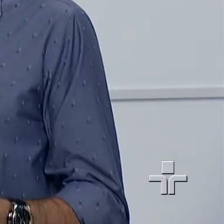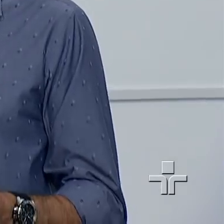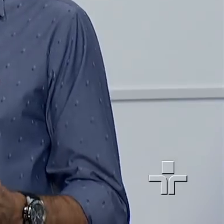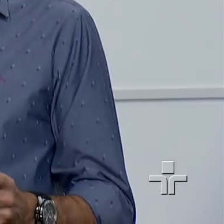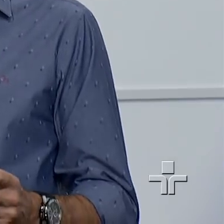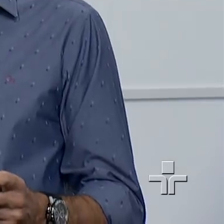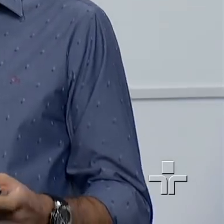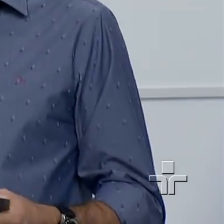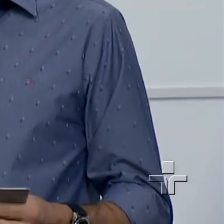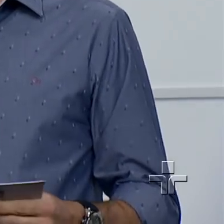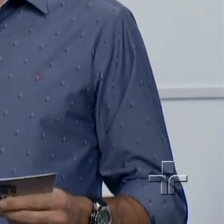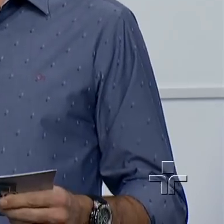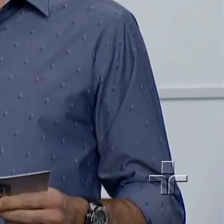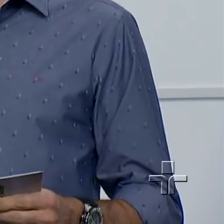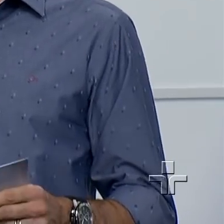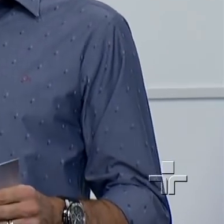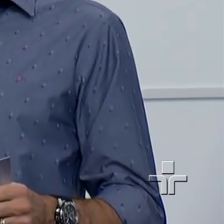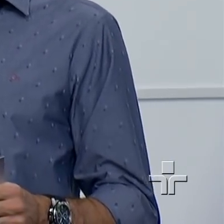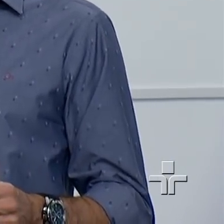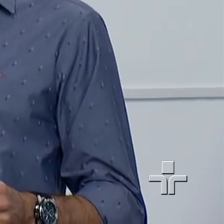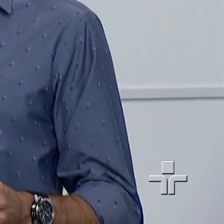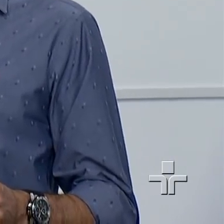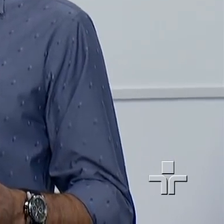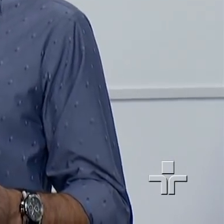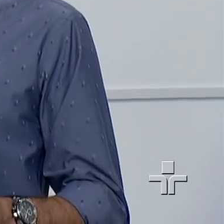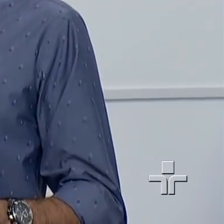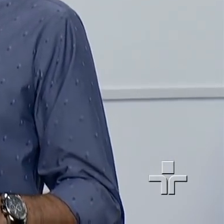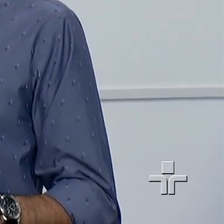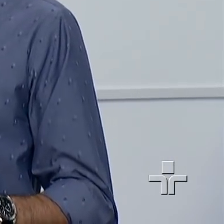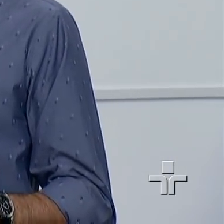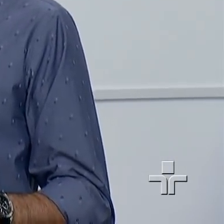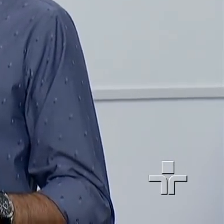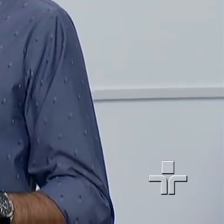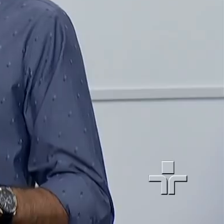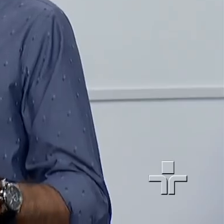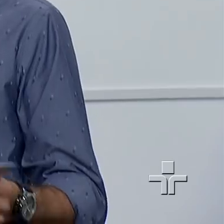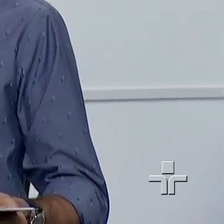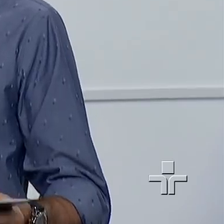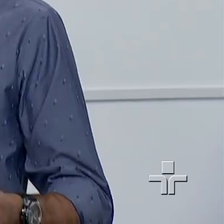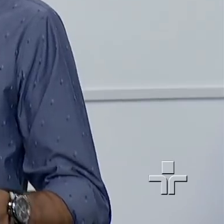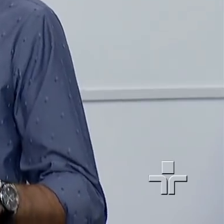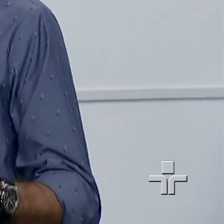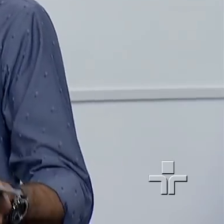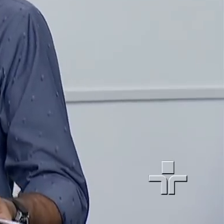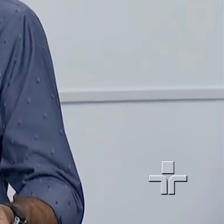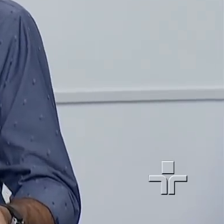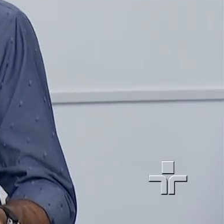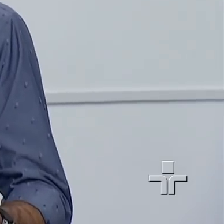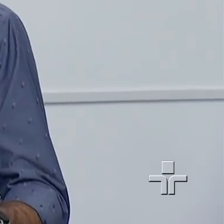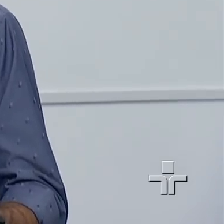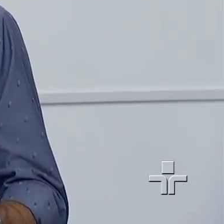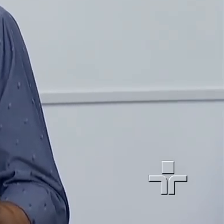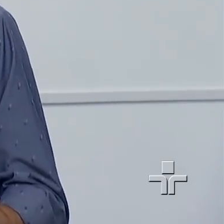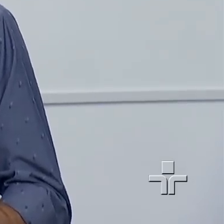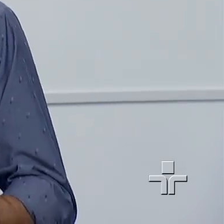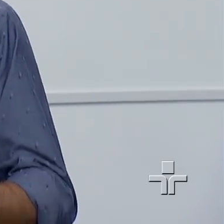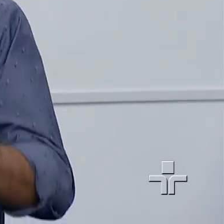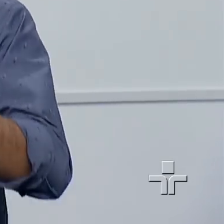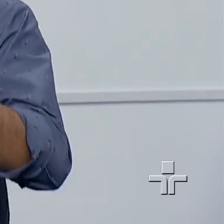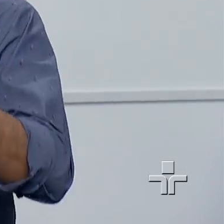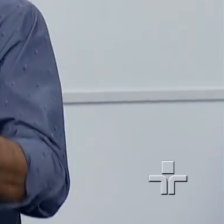toca em questões importantes, que você tem muitos homossexuais que são profundamente católicos e se sentem apartados da igreja